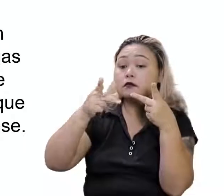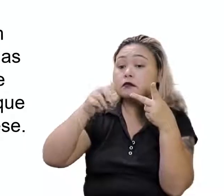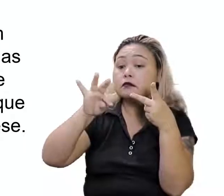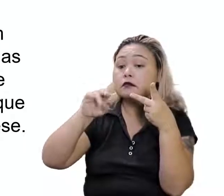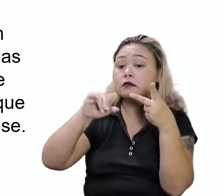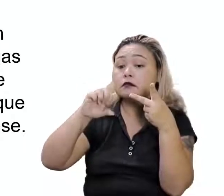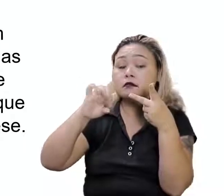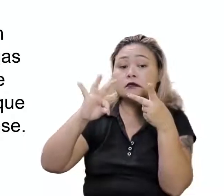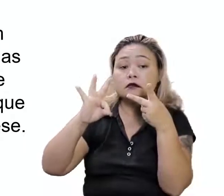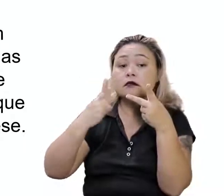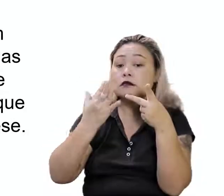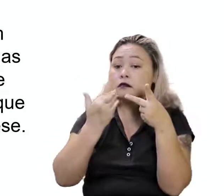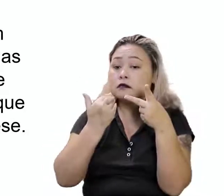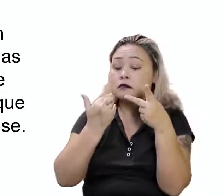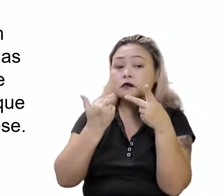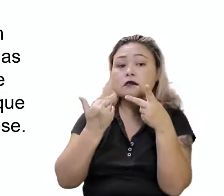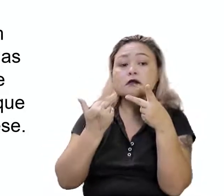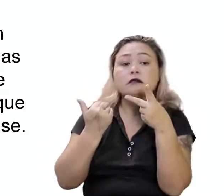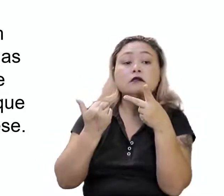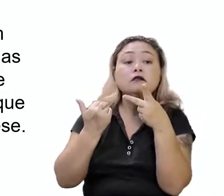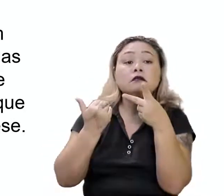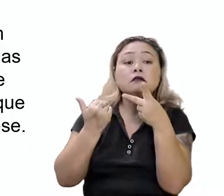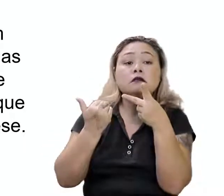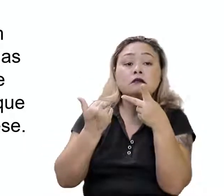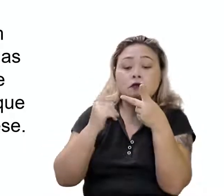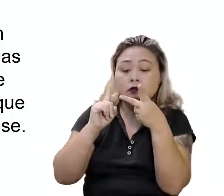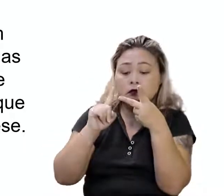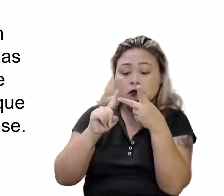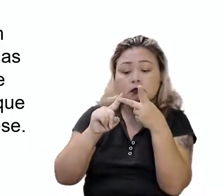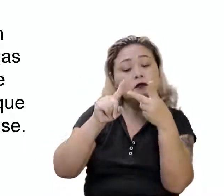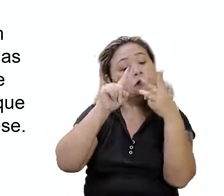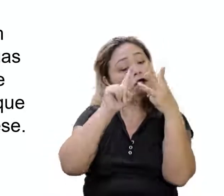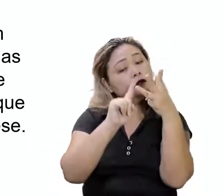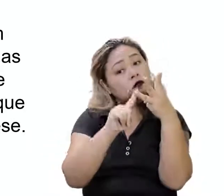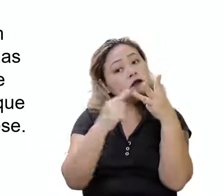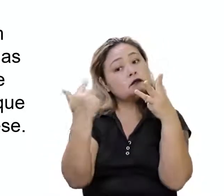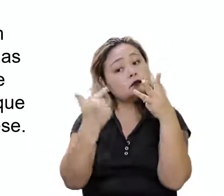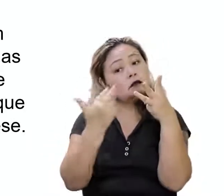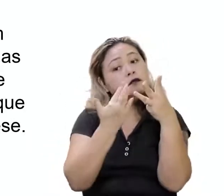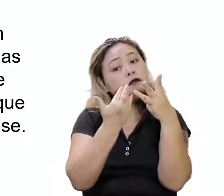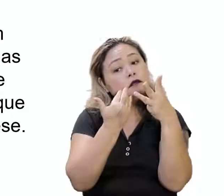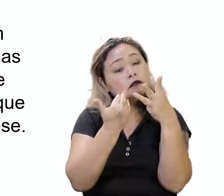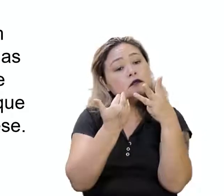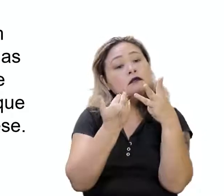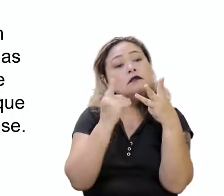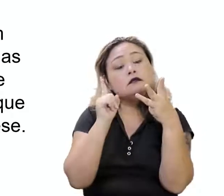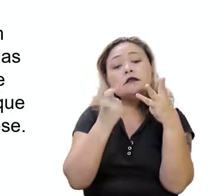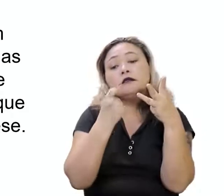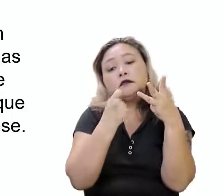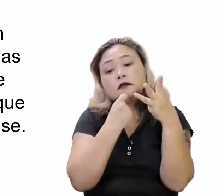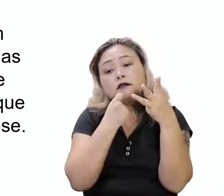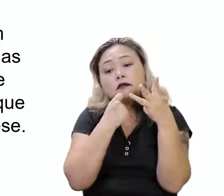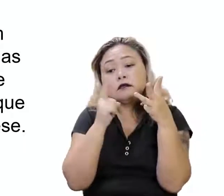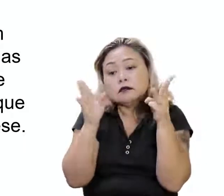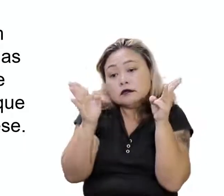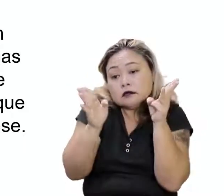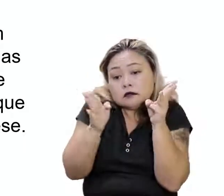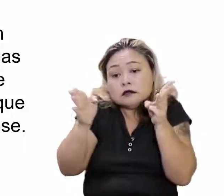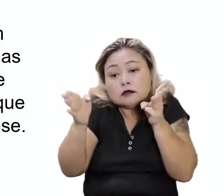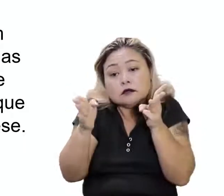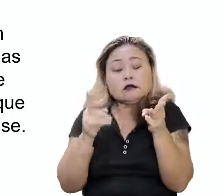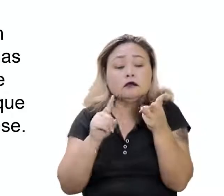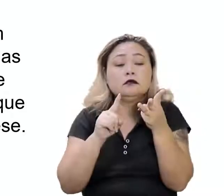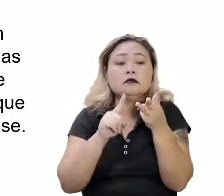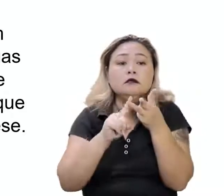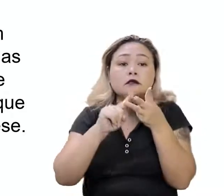bom? Os que a gente chama de zooplâncton. Nós vamos ter os consumidores secundários, aí os peixinhos de menor